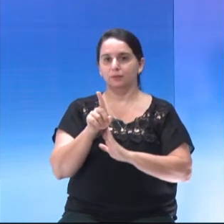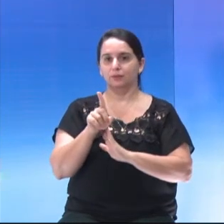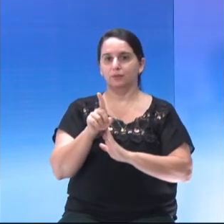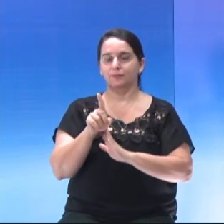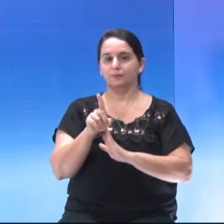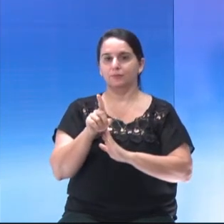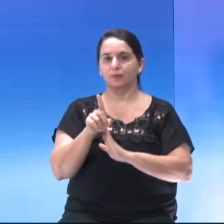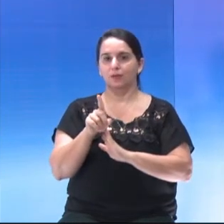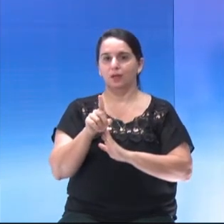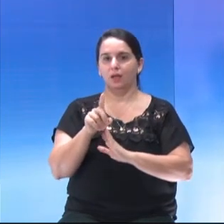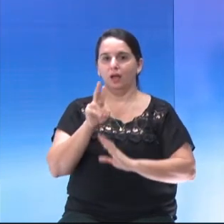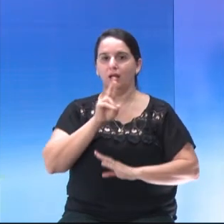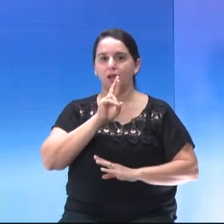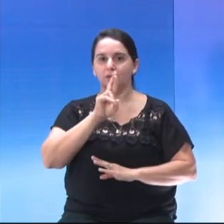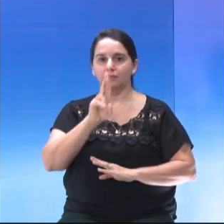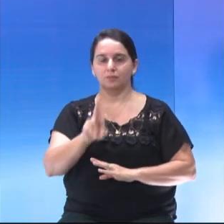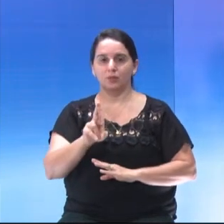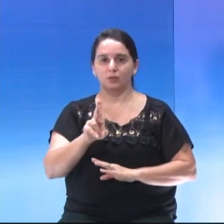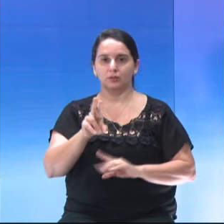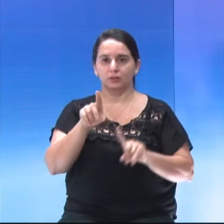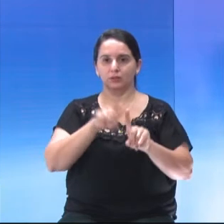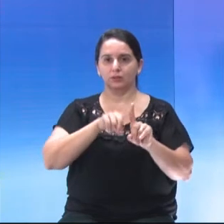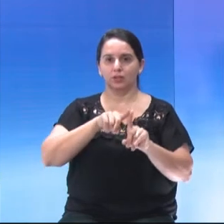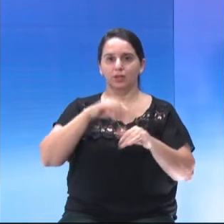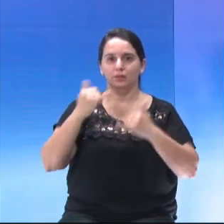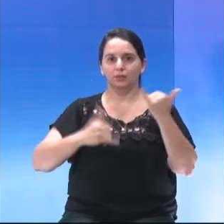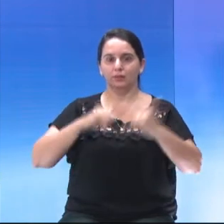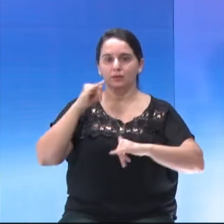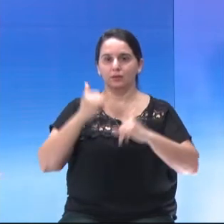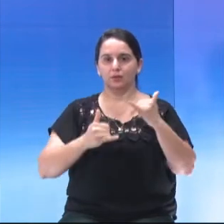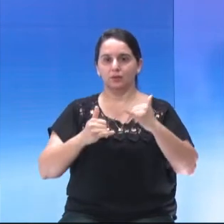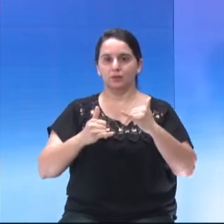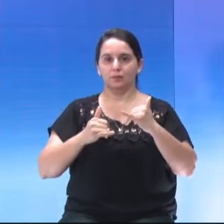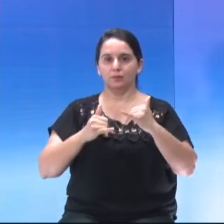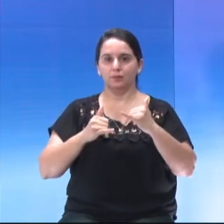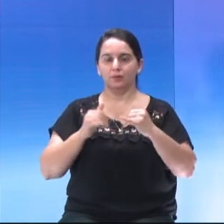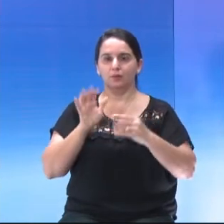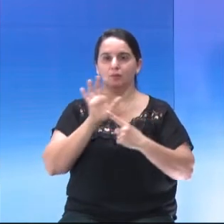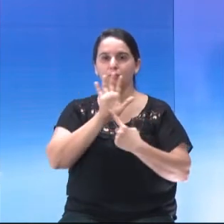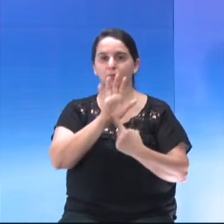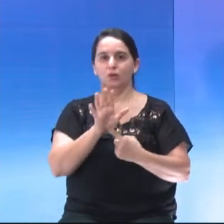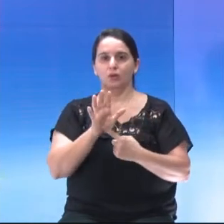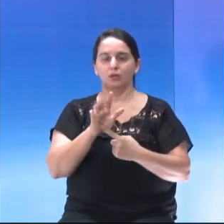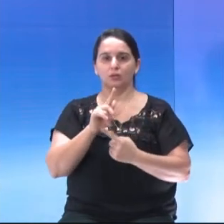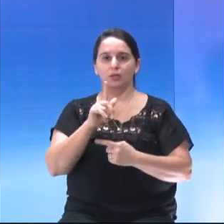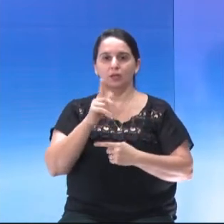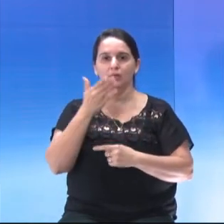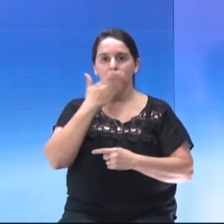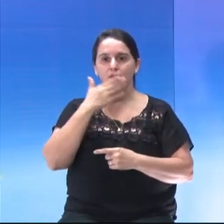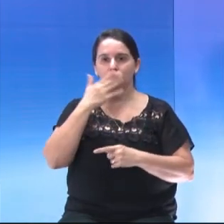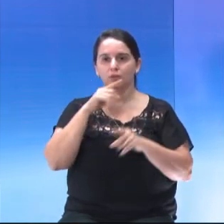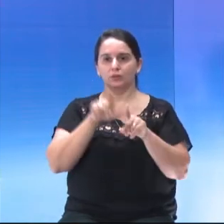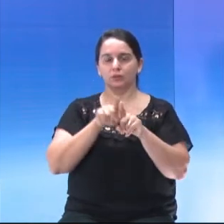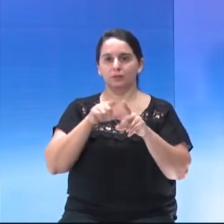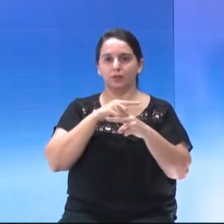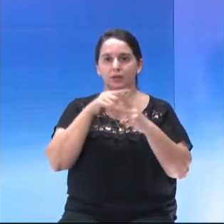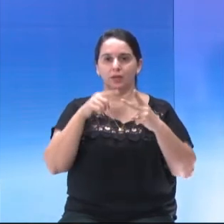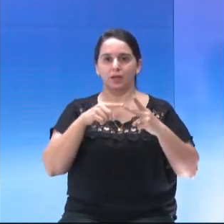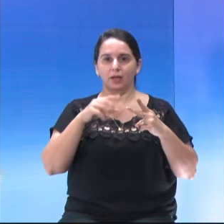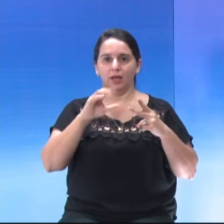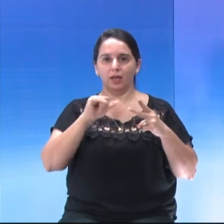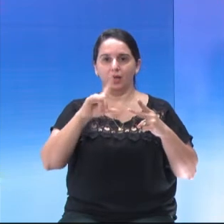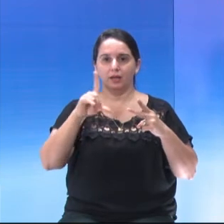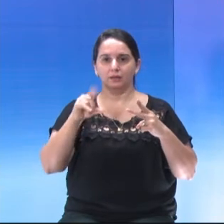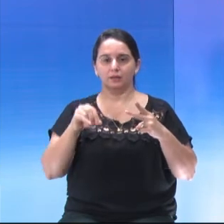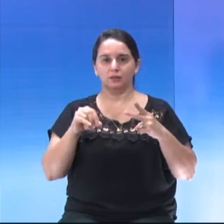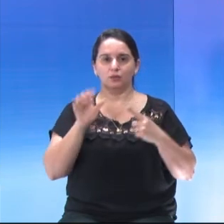seguinte: as equações termoquímicas para a combustão da glicose e do ácido lático são, respectivamente, mostradas